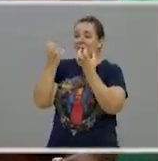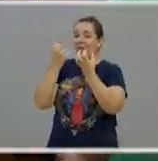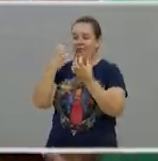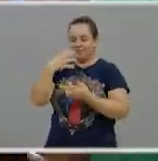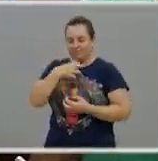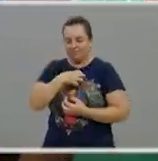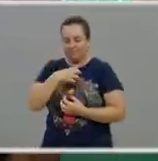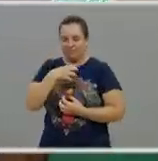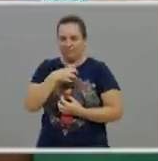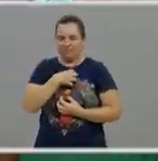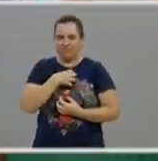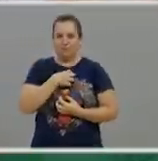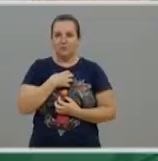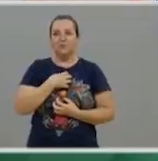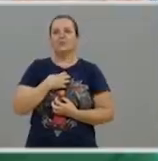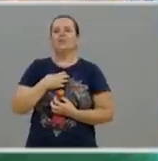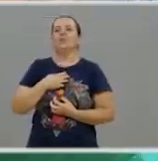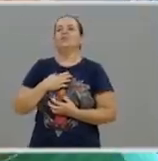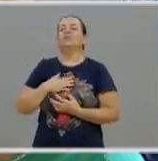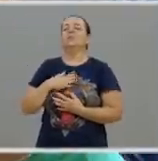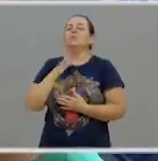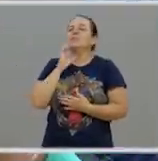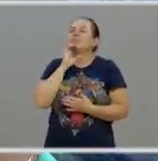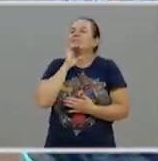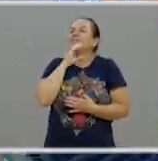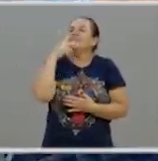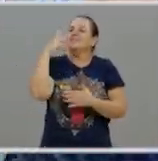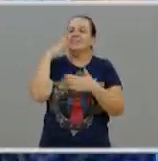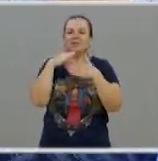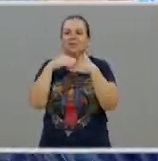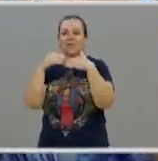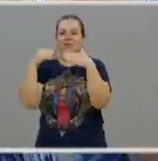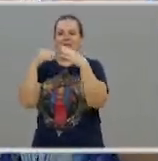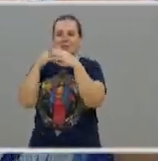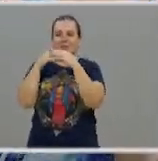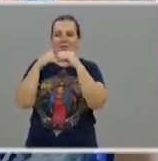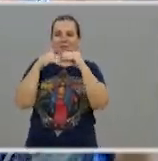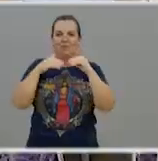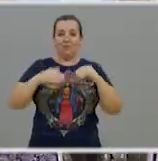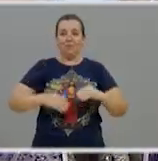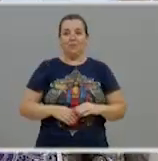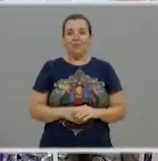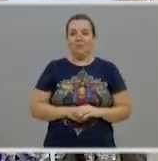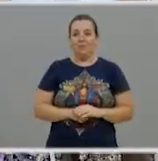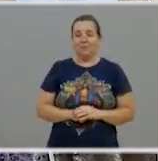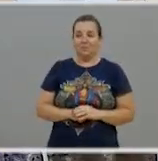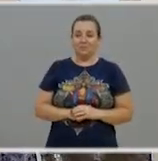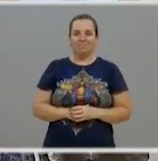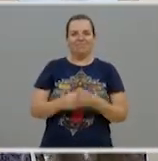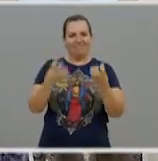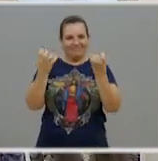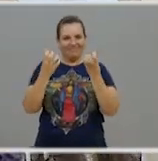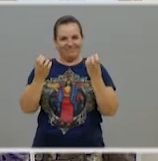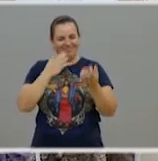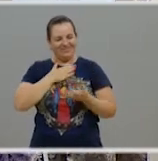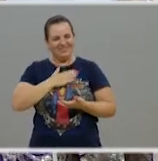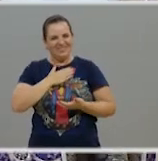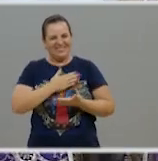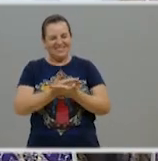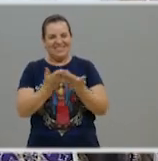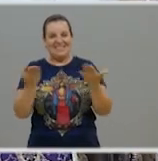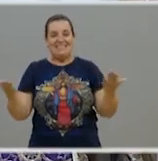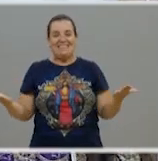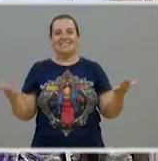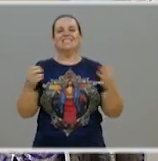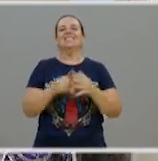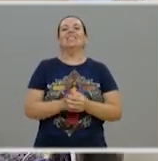Eu quero sentir o calor de tuas mãos. Eu quero saudar em plena